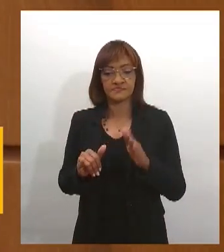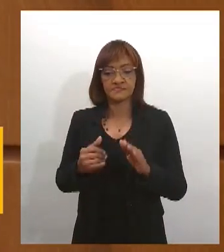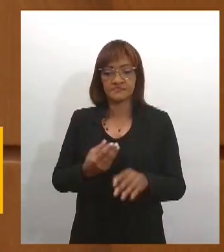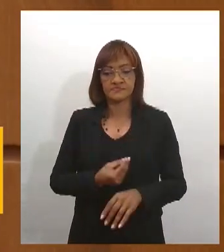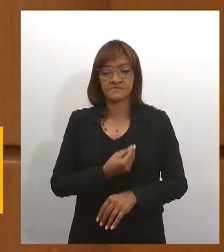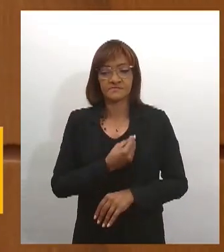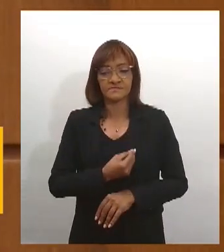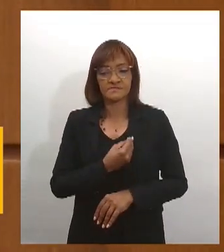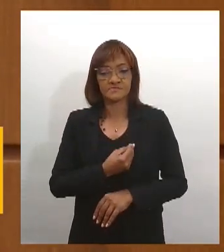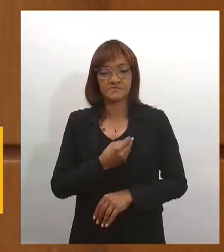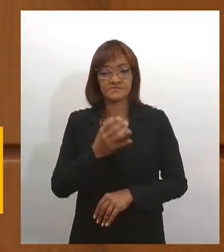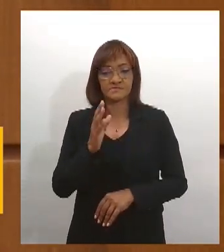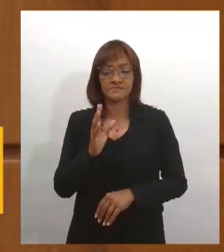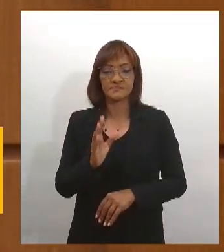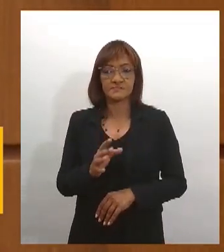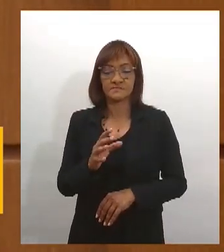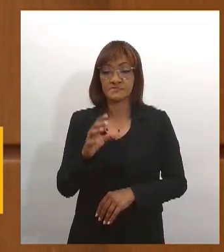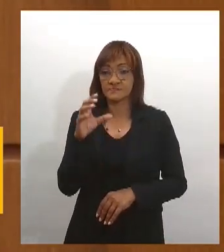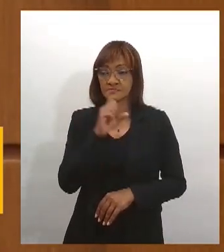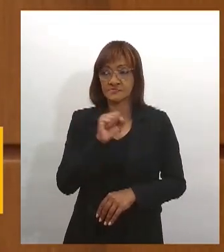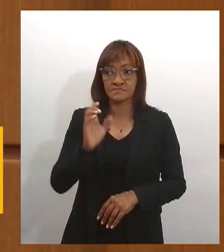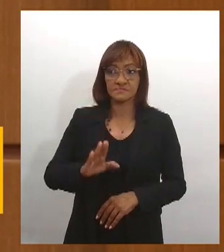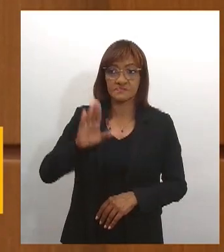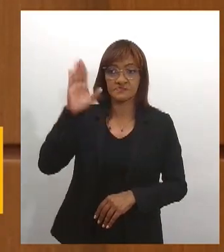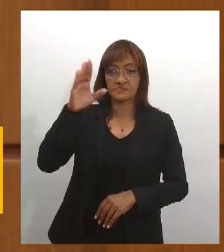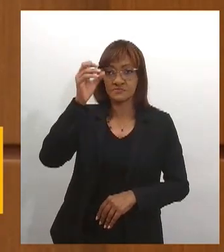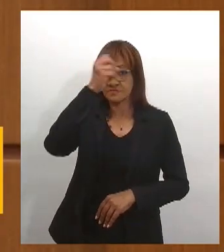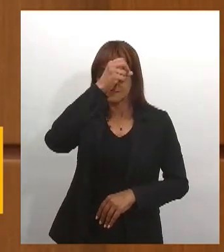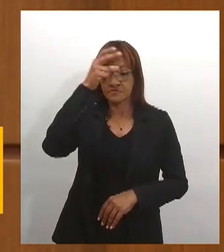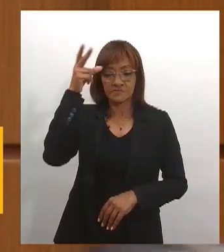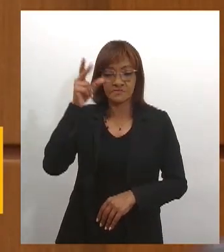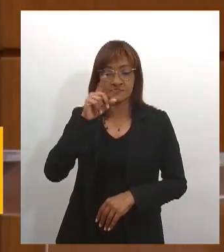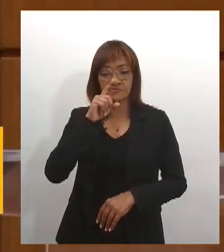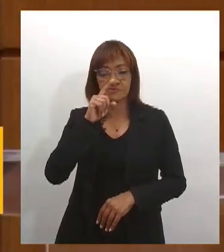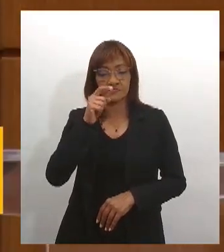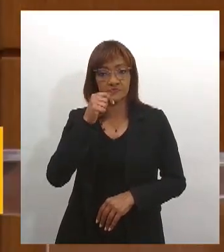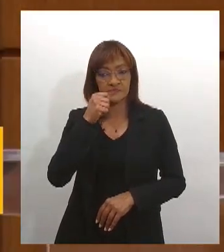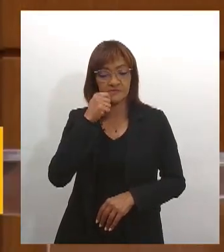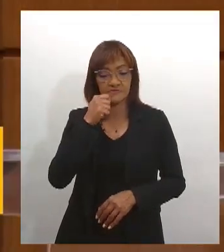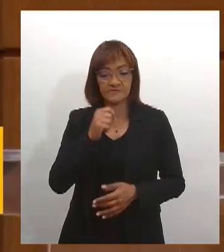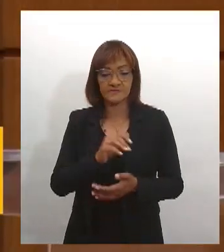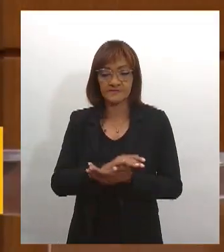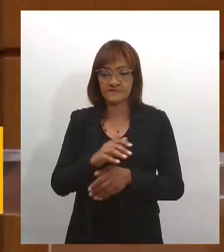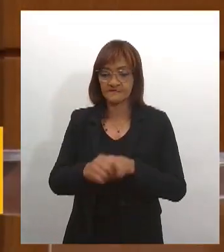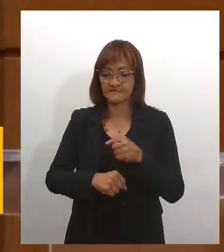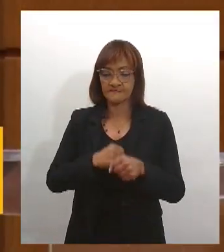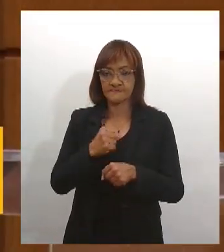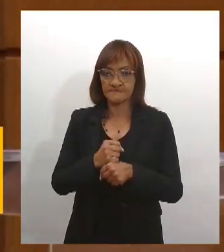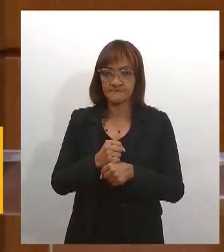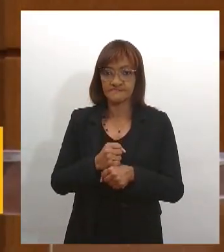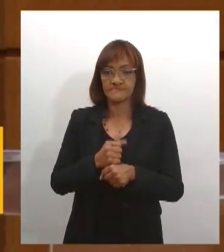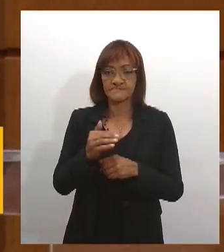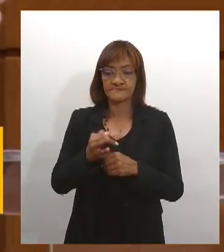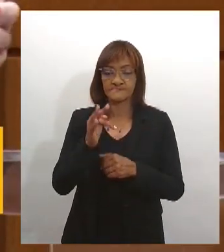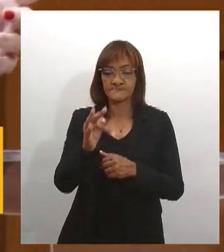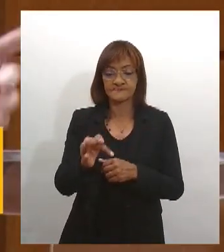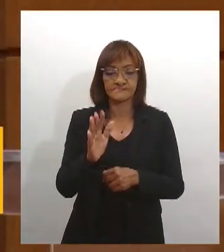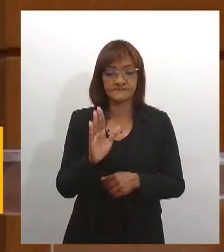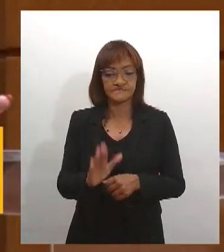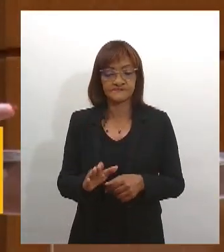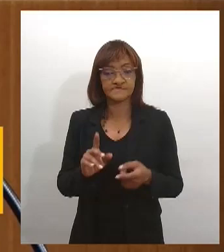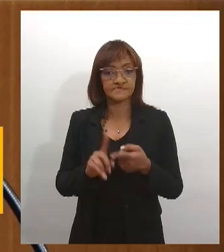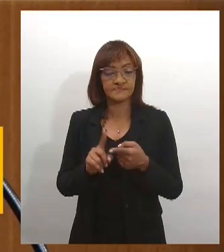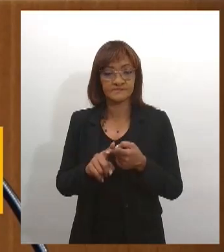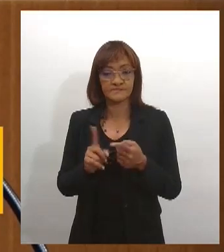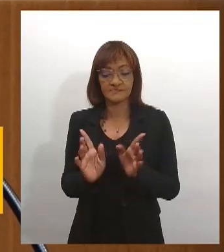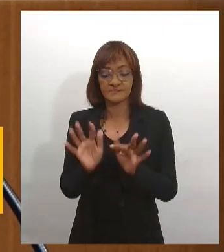possível pré-candidata à Prefeitura de Aracaju nas eleições do próximo ano. Fechando a sessão, a deputada Lidiane Lucena